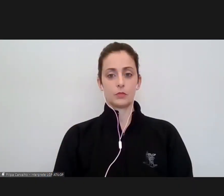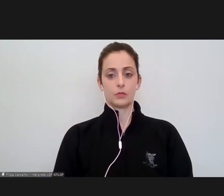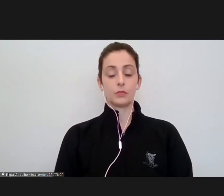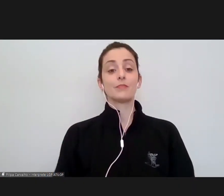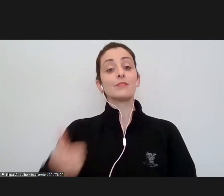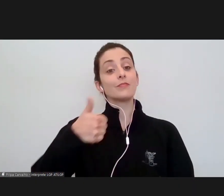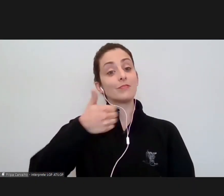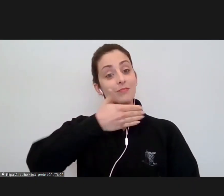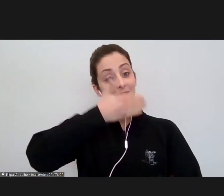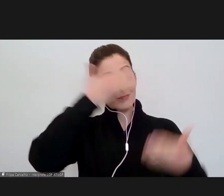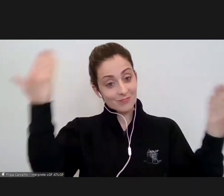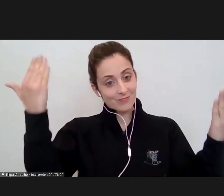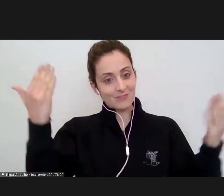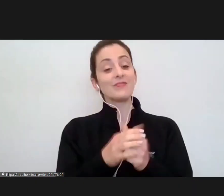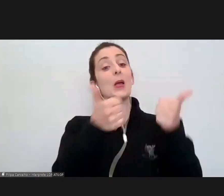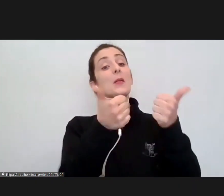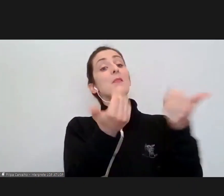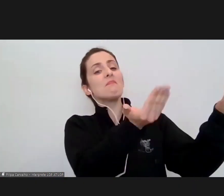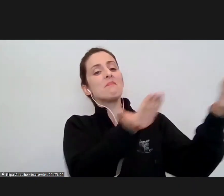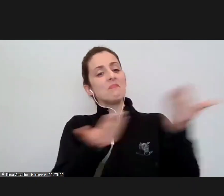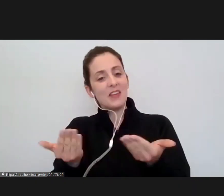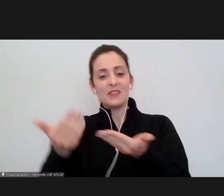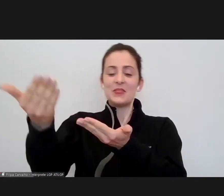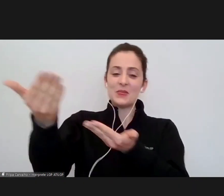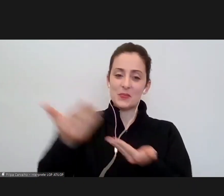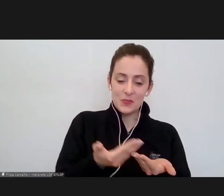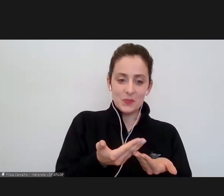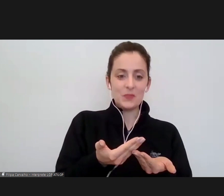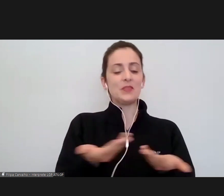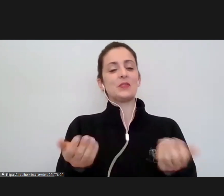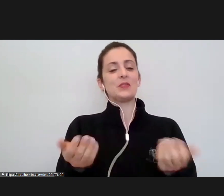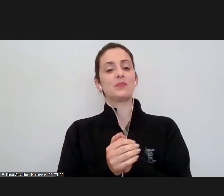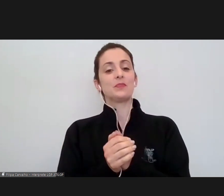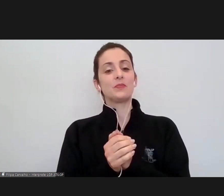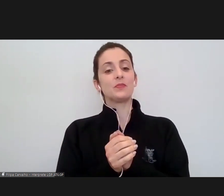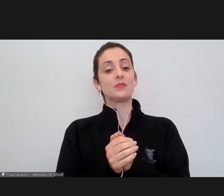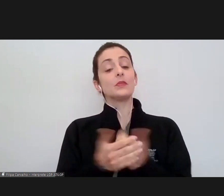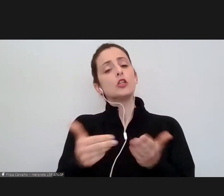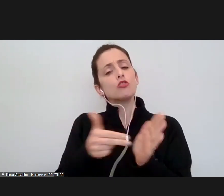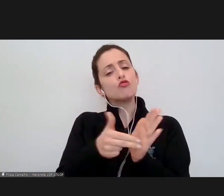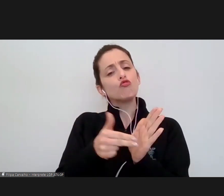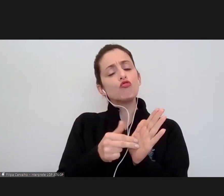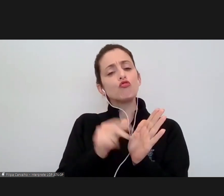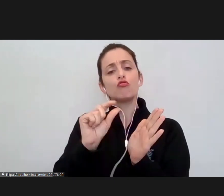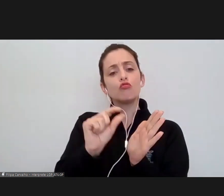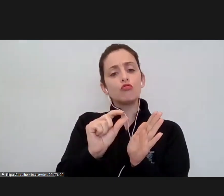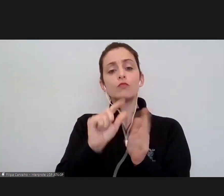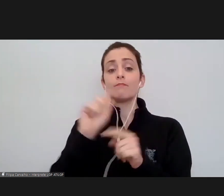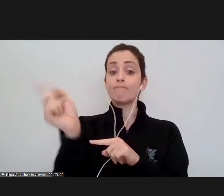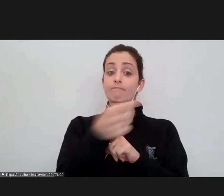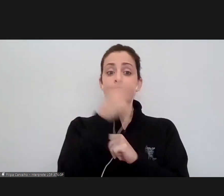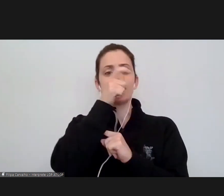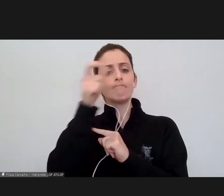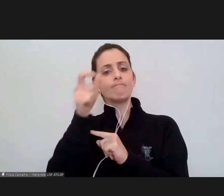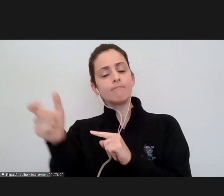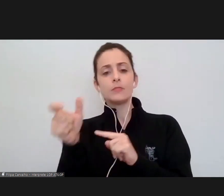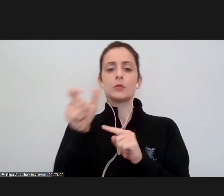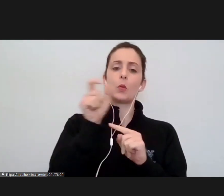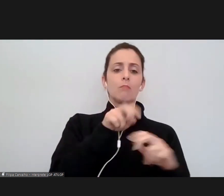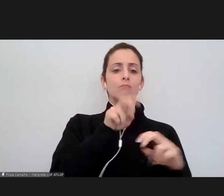Bom dia, sejam bem-vindos e bem-vindas. Vamos aguardar um breve momento enquanto todas as pessoas entram na